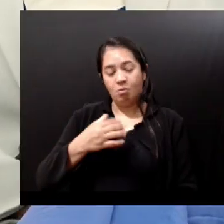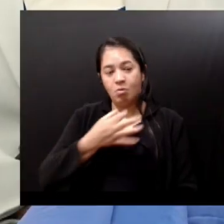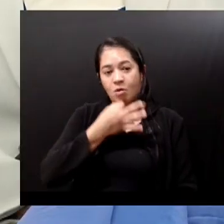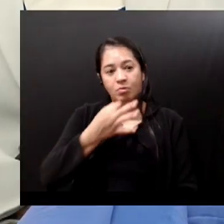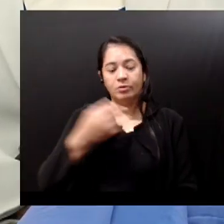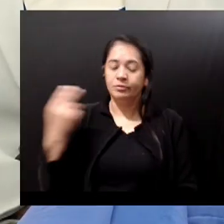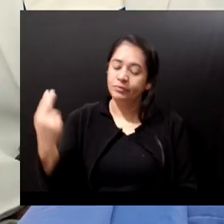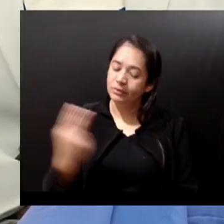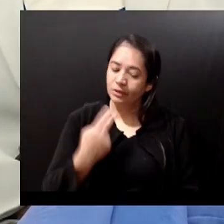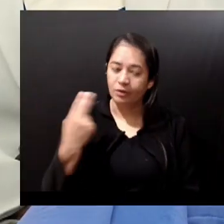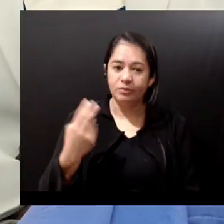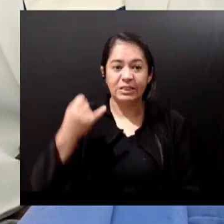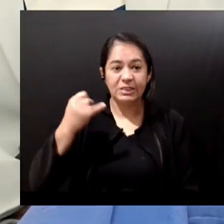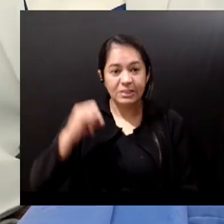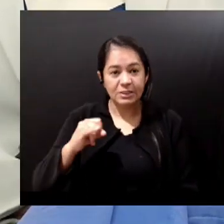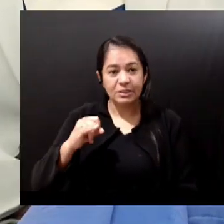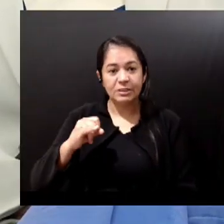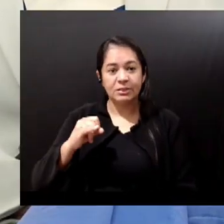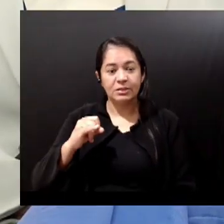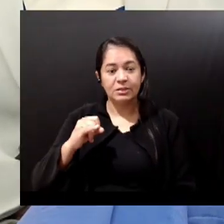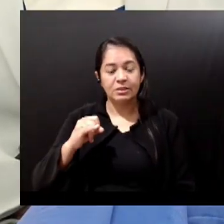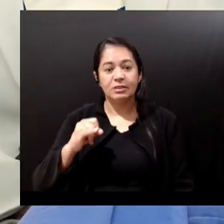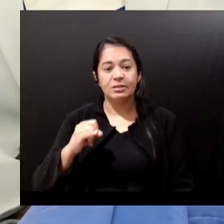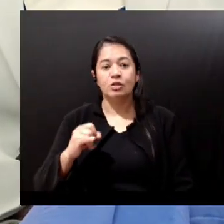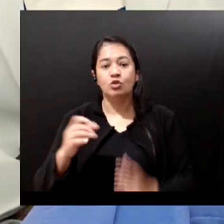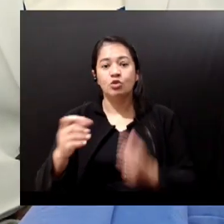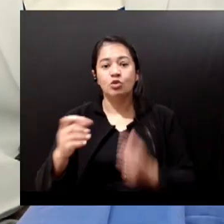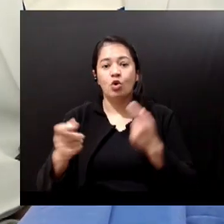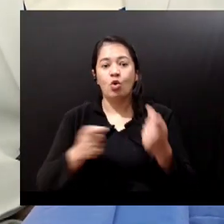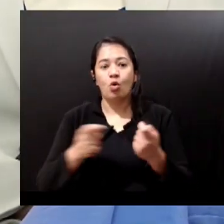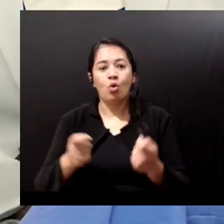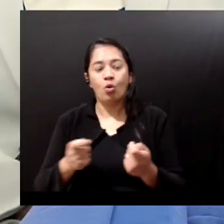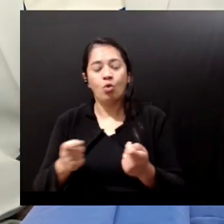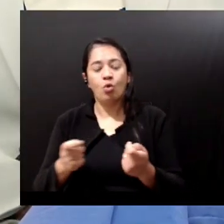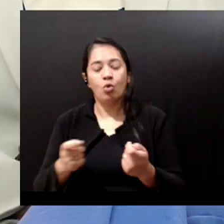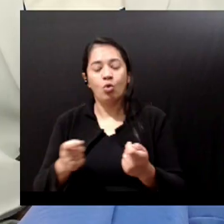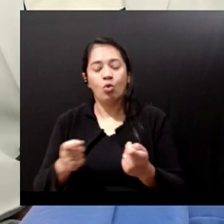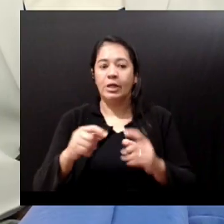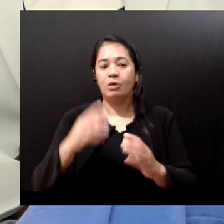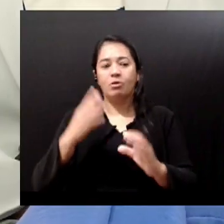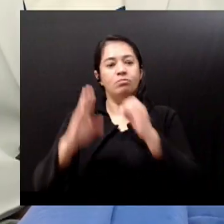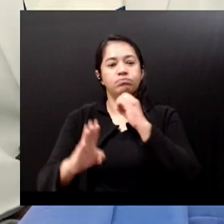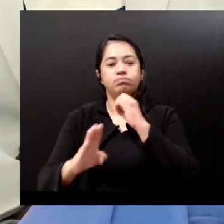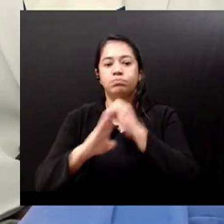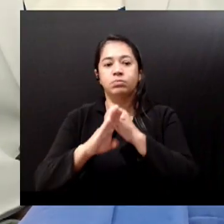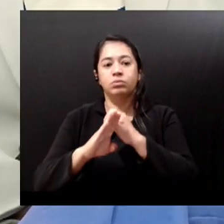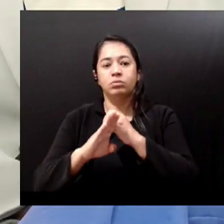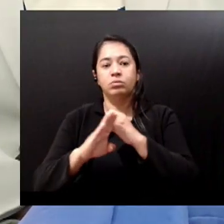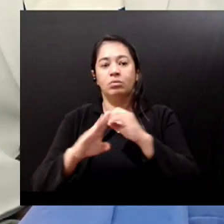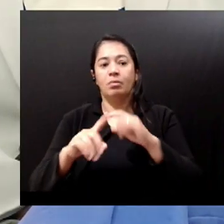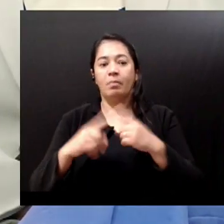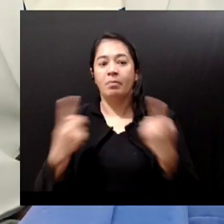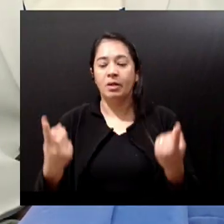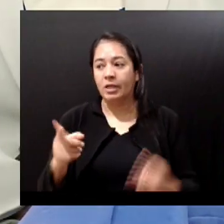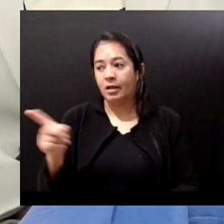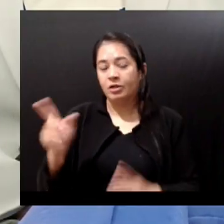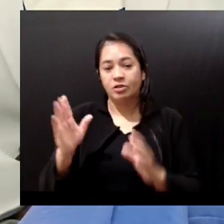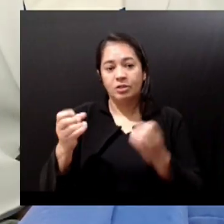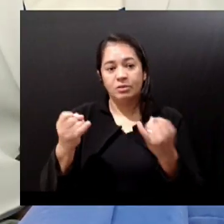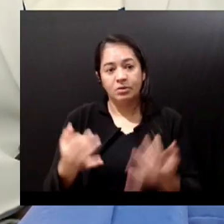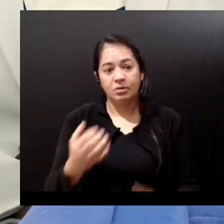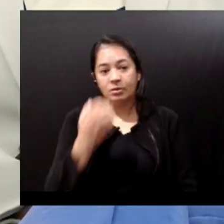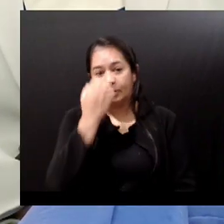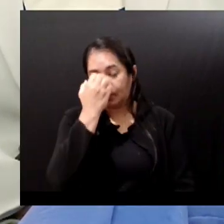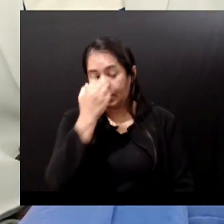o controlador da reunião, eu desligo o microfone do cara lá. Agora, é o que ela disse, às vezes faz sentido, a depender qual é a dinâmica que